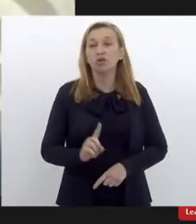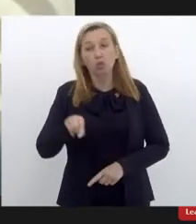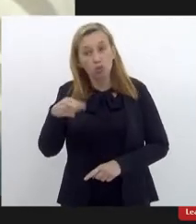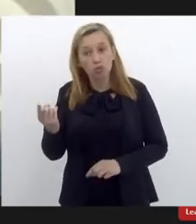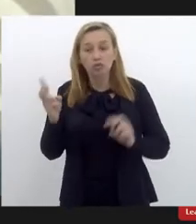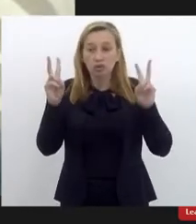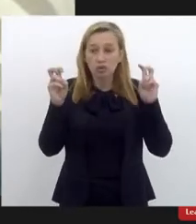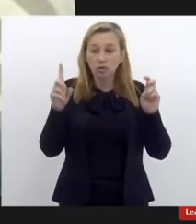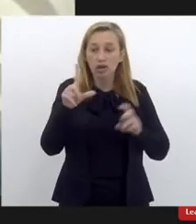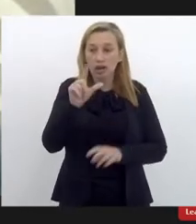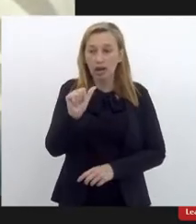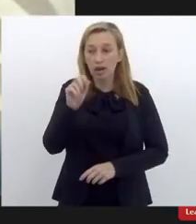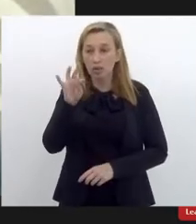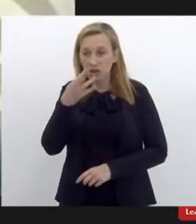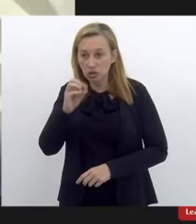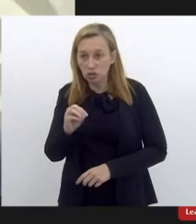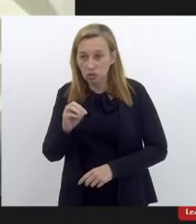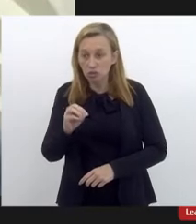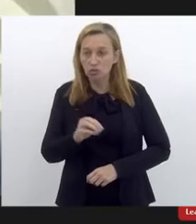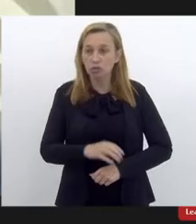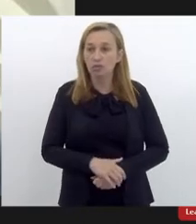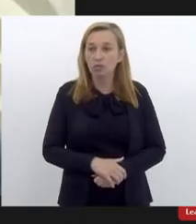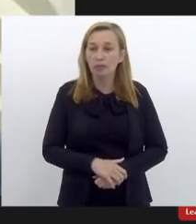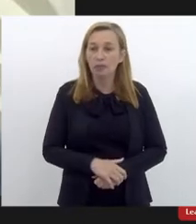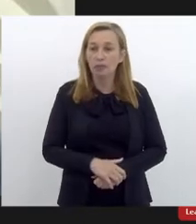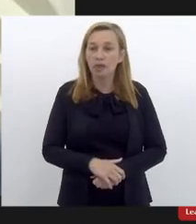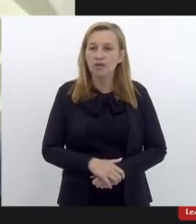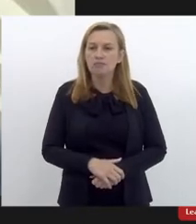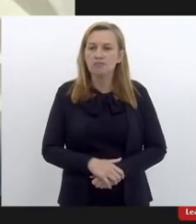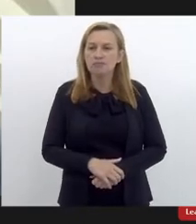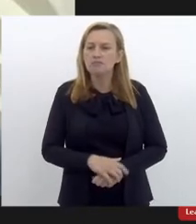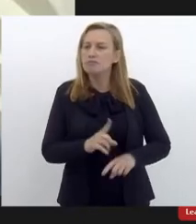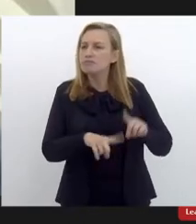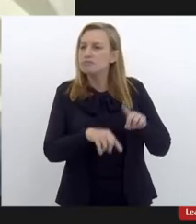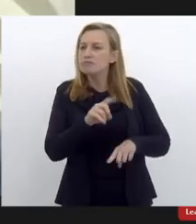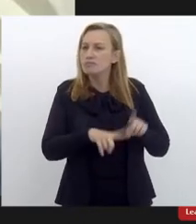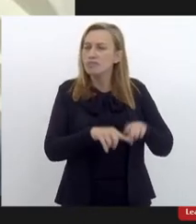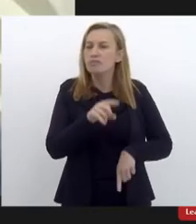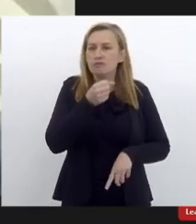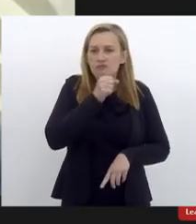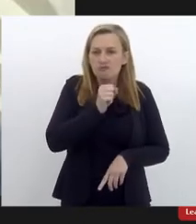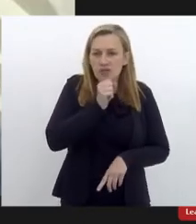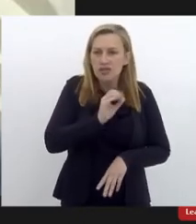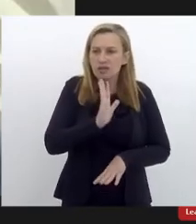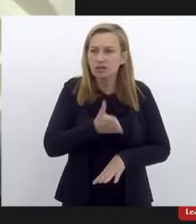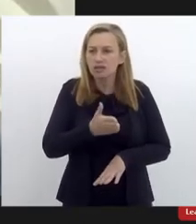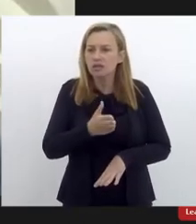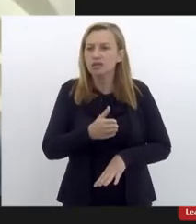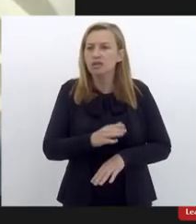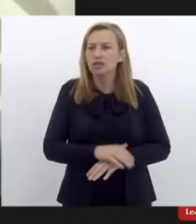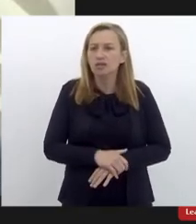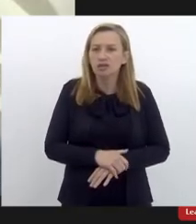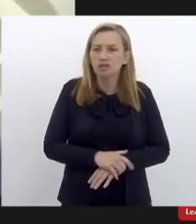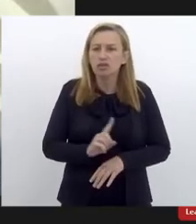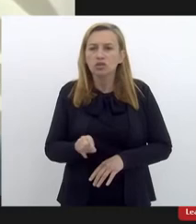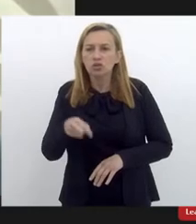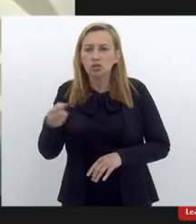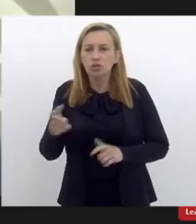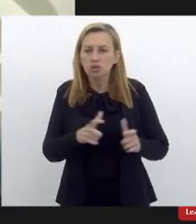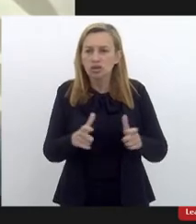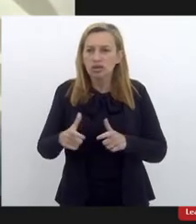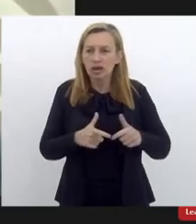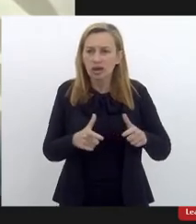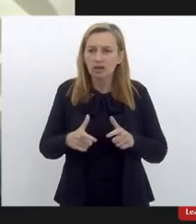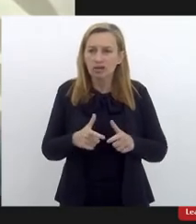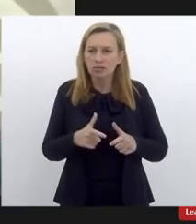questão dos laboratórios. Os laboratórios, muitos estão com materiais ultrapassados, é o caso do Ferreira Viana, de outras unidades, e o caso